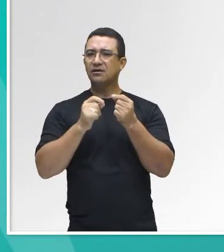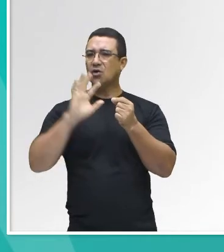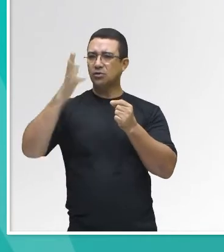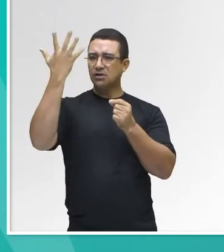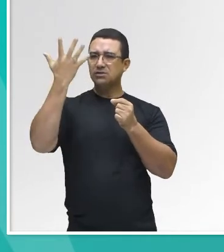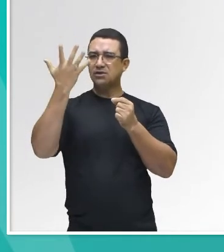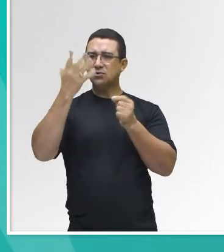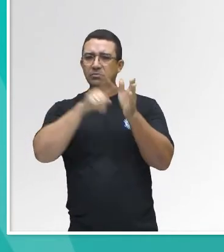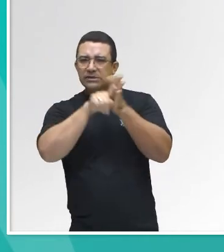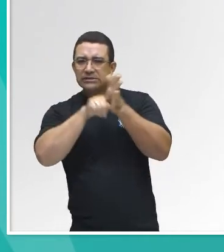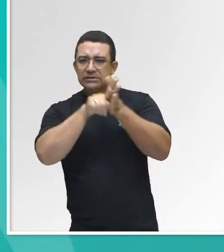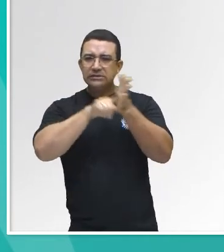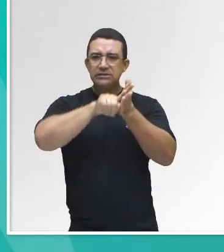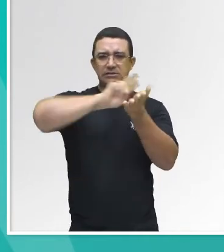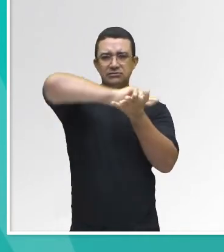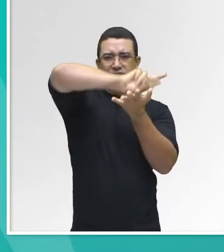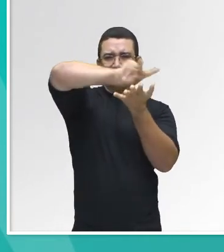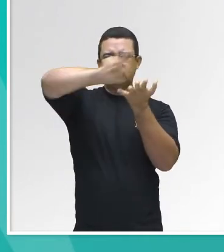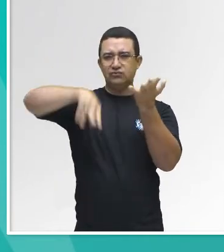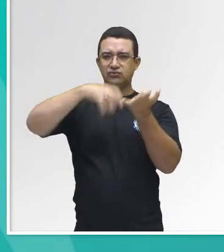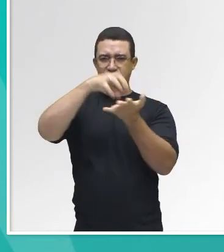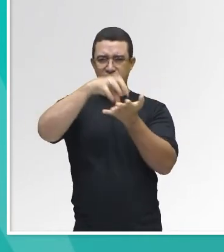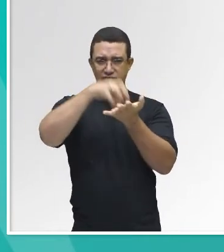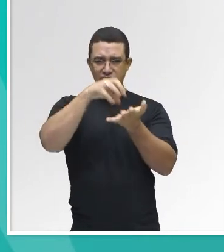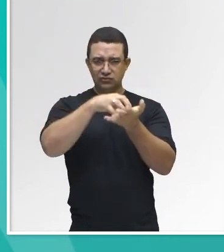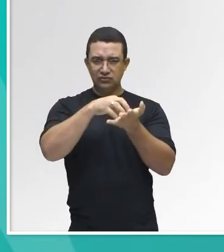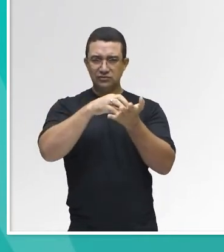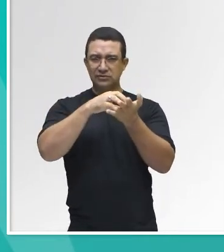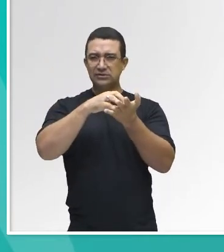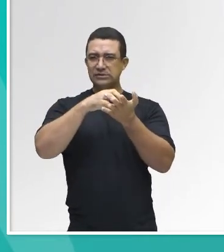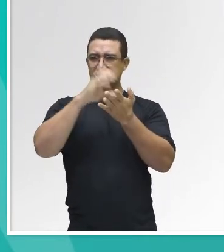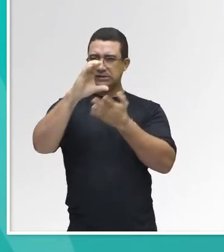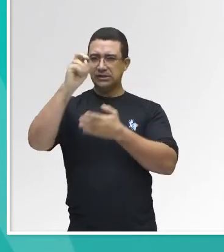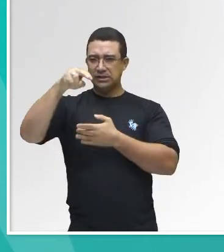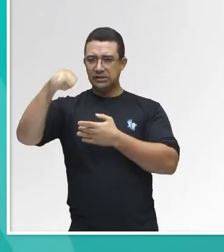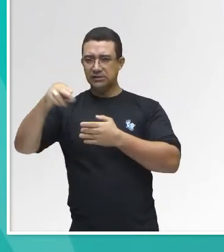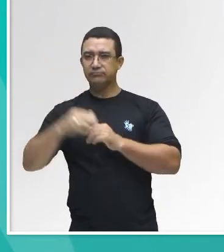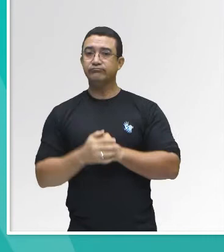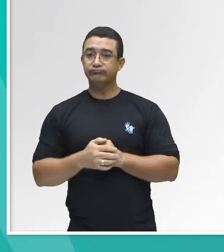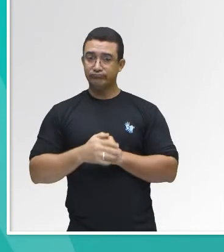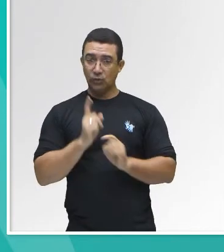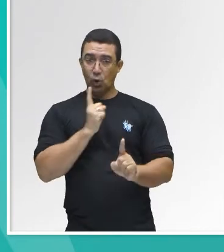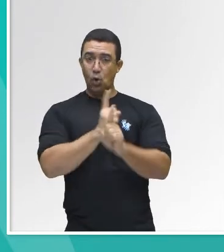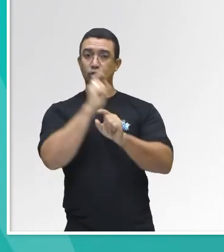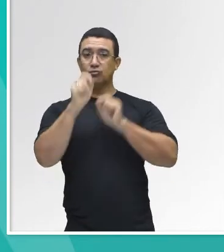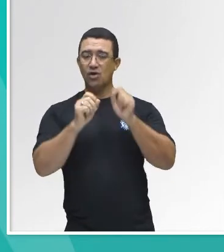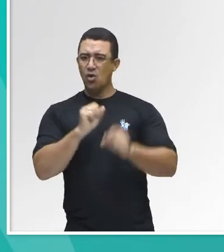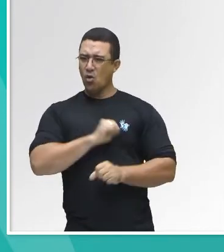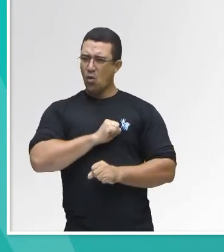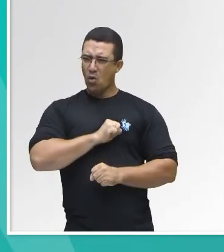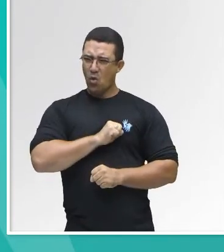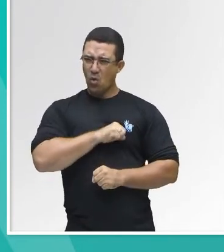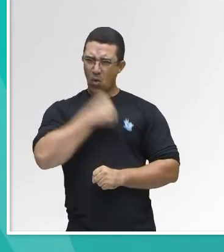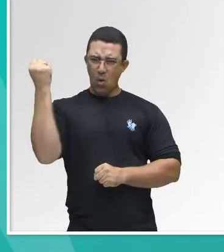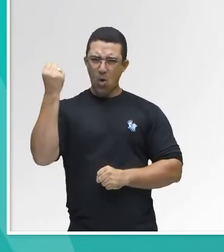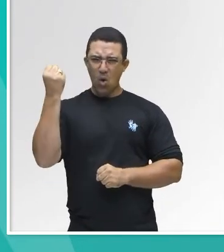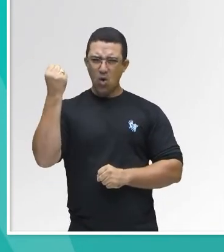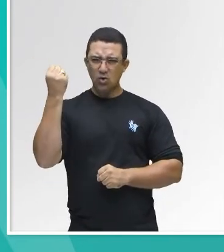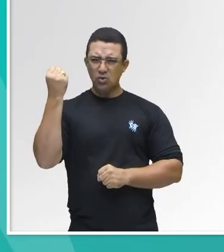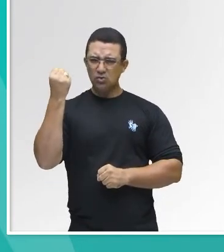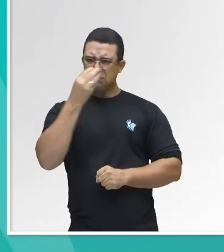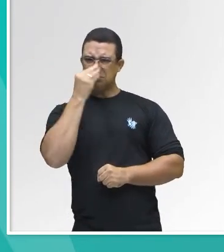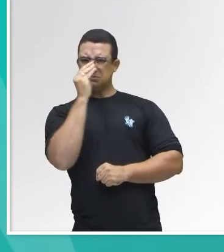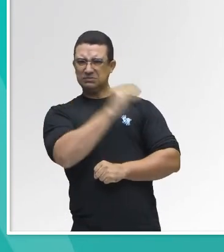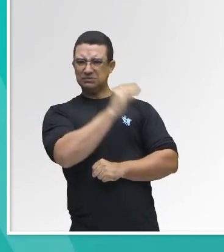estudos de diversas organizações contactadas por CNN, se encontra o ódio e